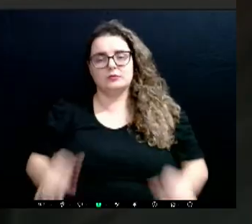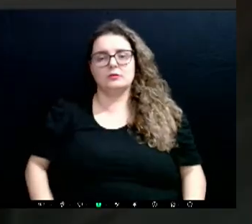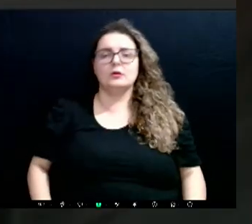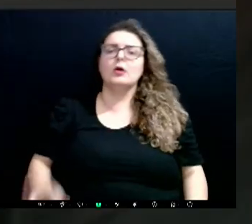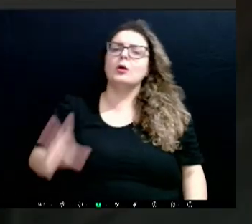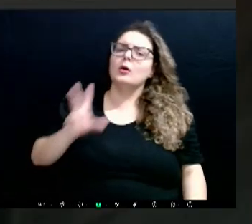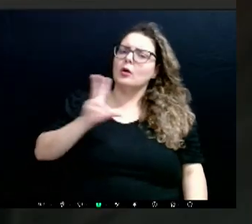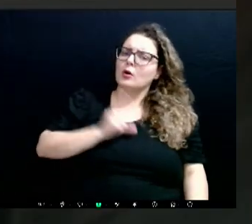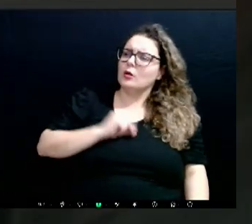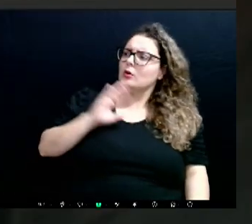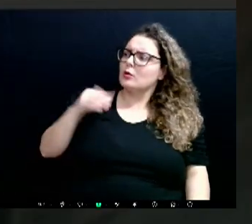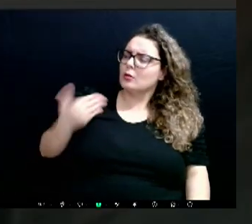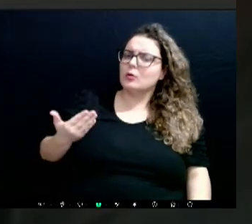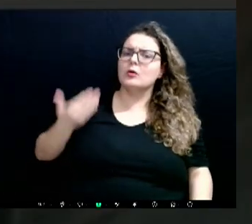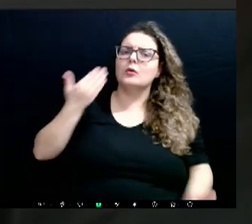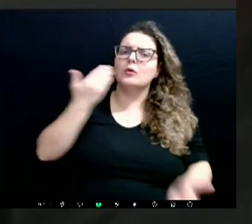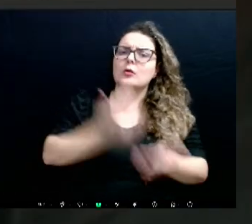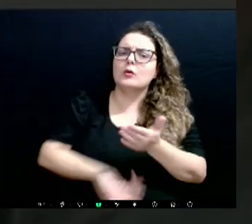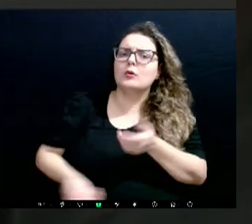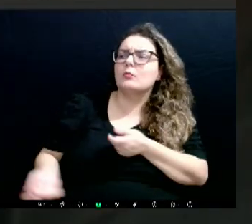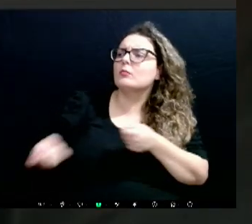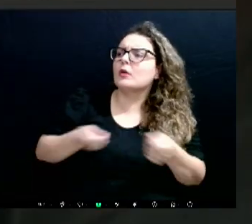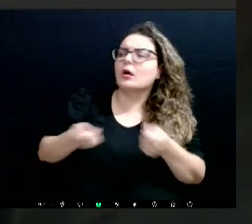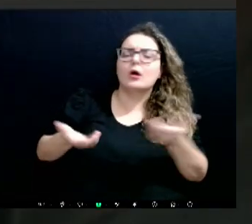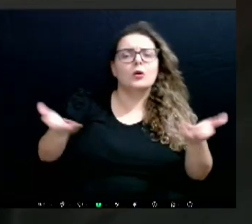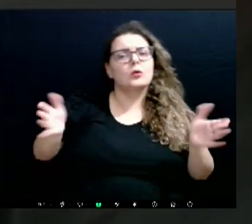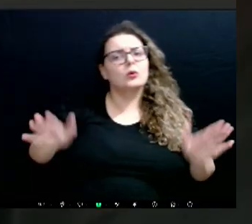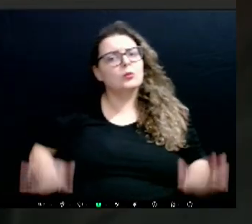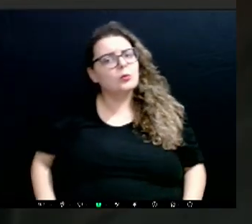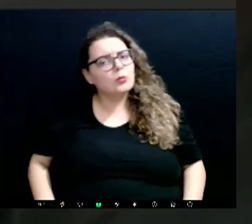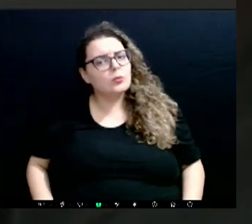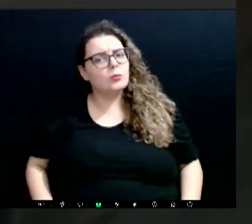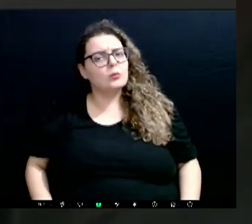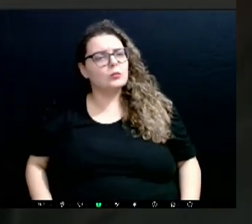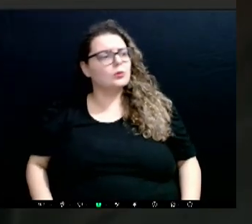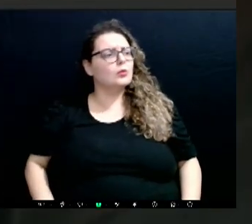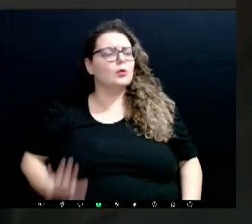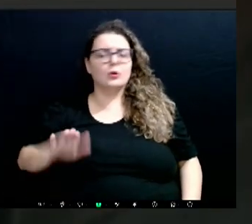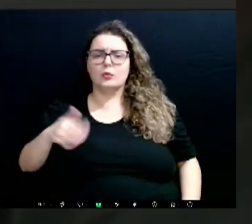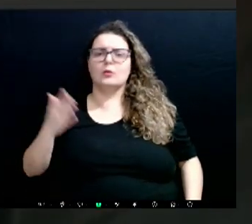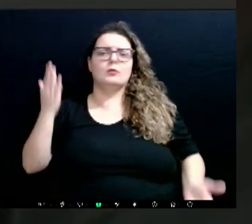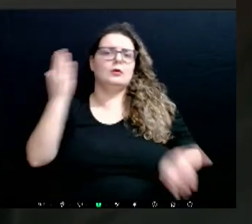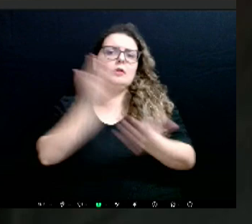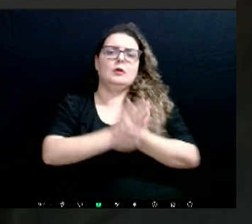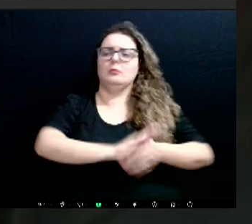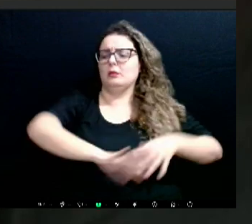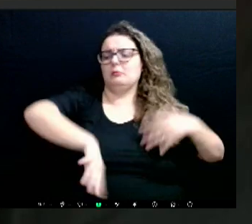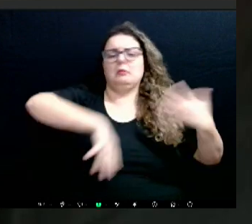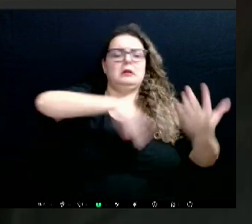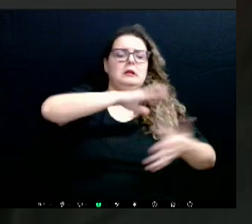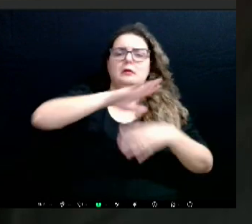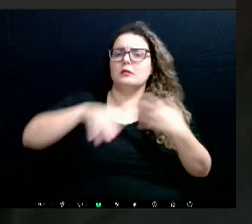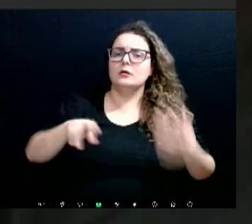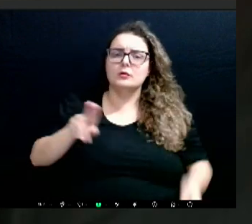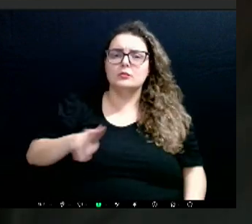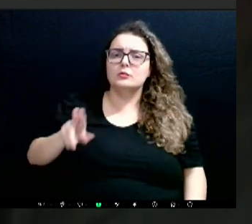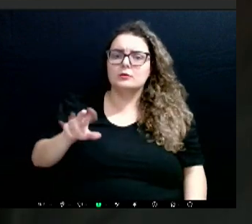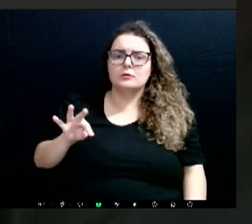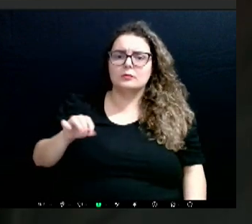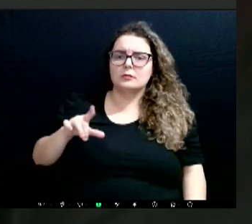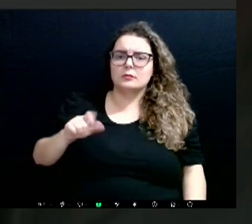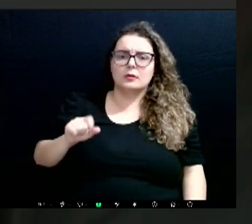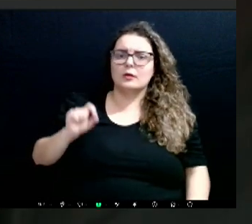nós perdemos a linha, hein? Quando foi que a gente deixou de gringolar esse negócio de uso de telas? O que aconteceu? Qual